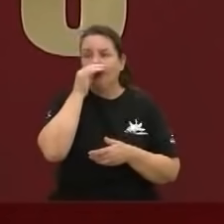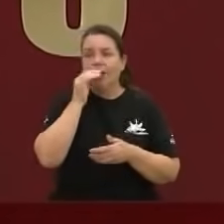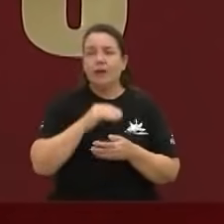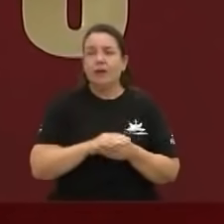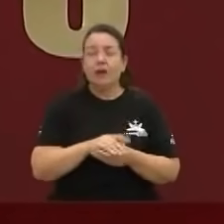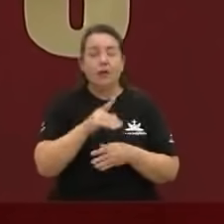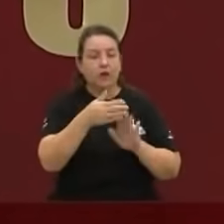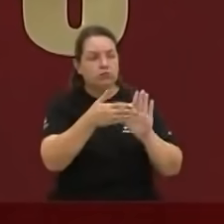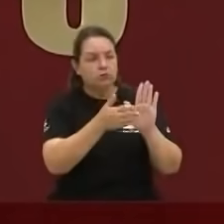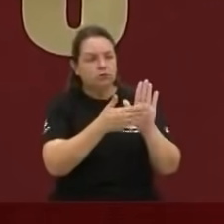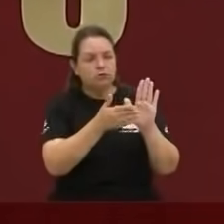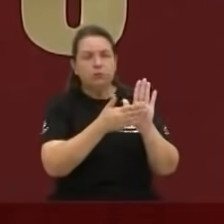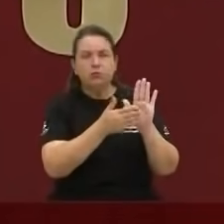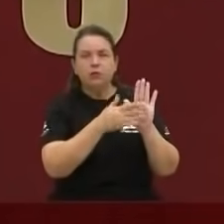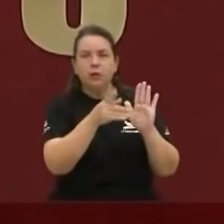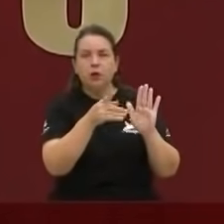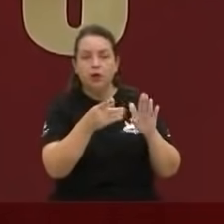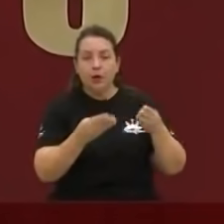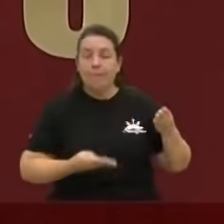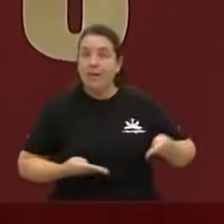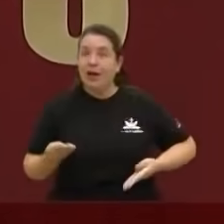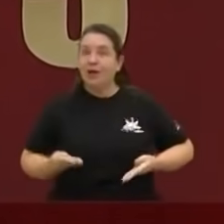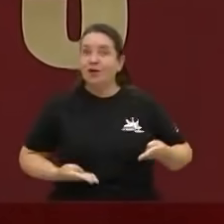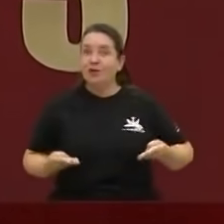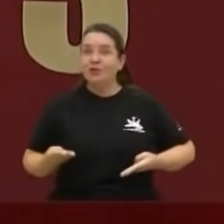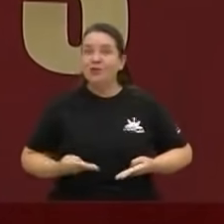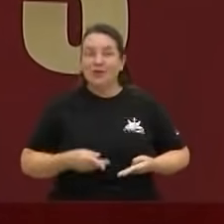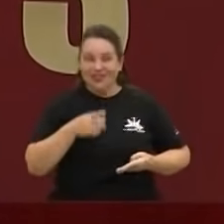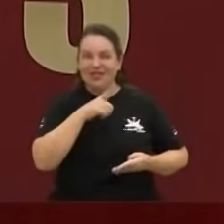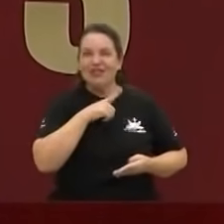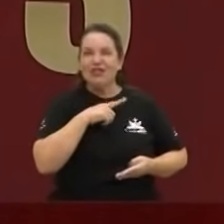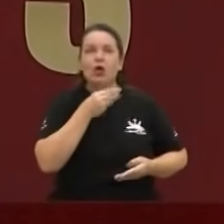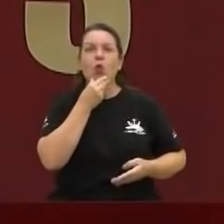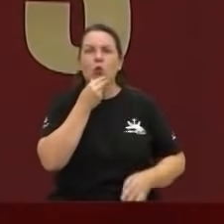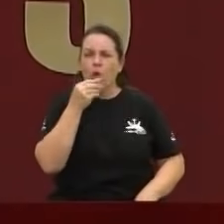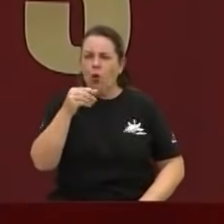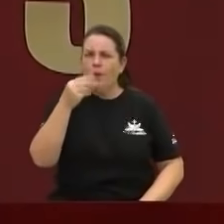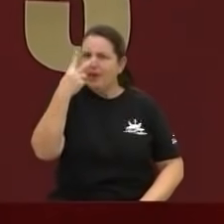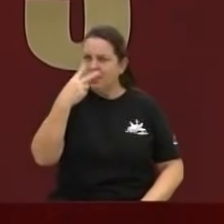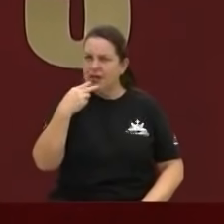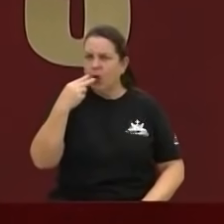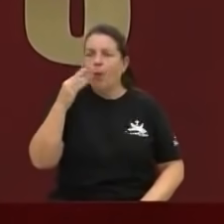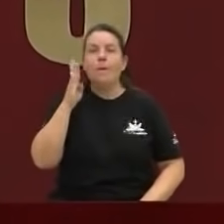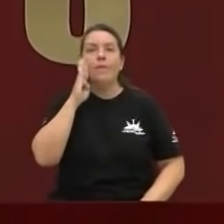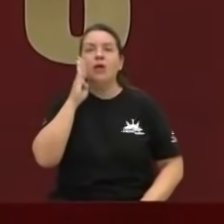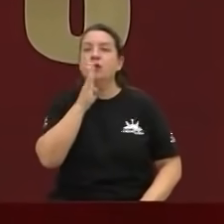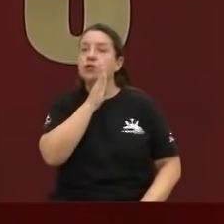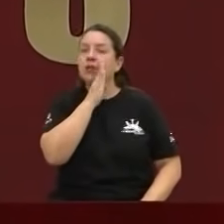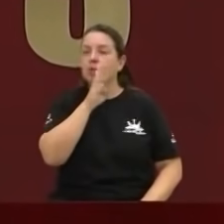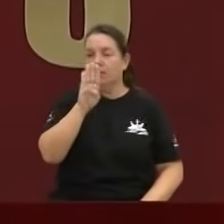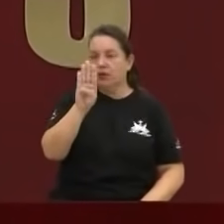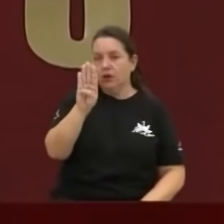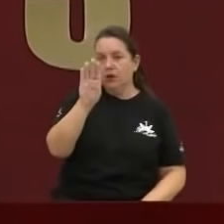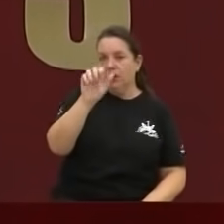pelo testemunho de Marcos, que havia um cego, Bartimeu.